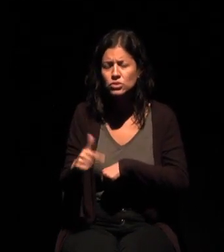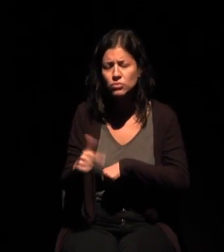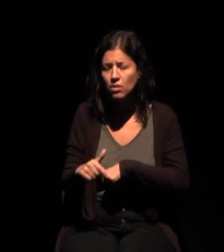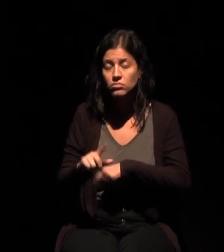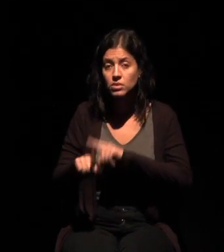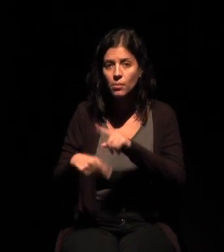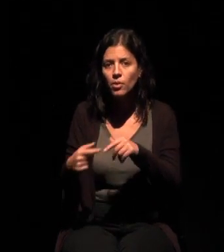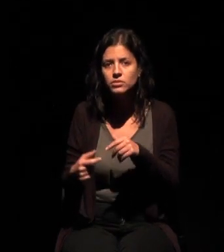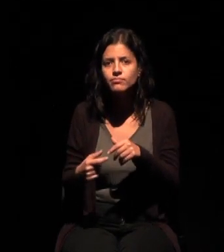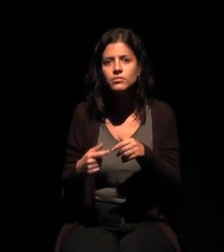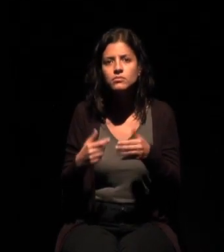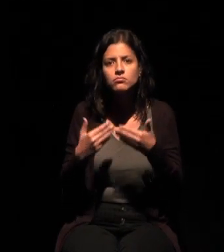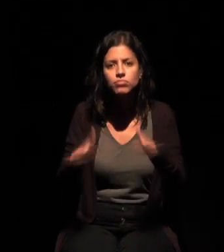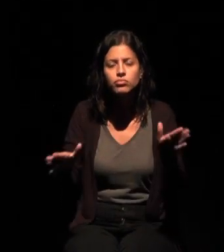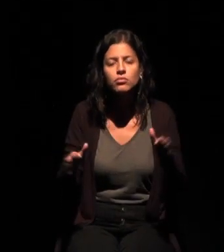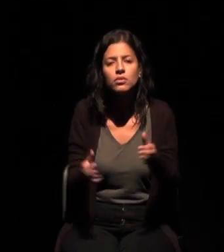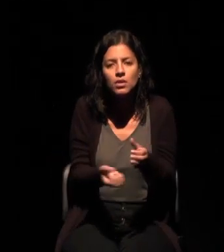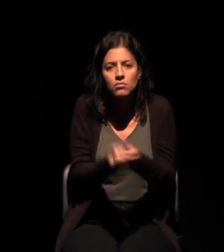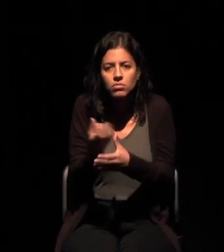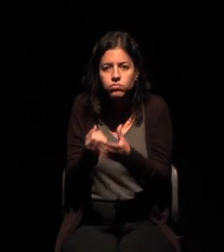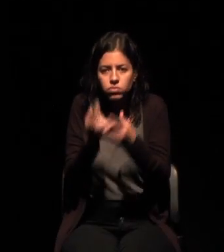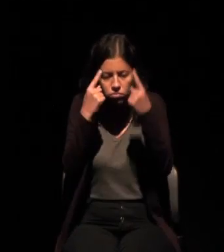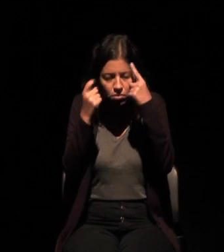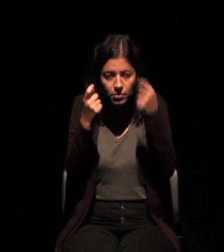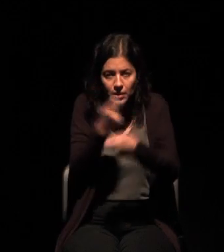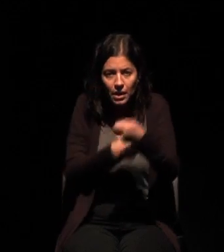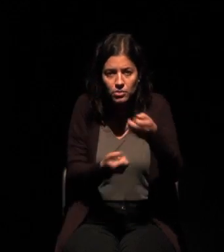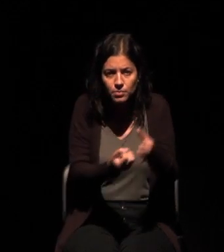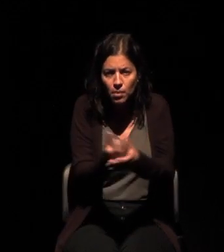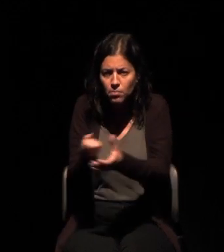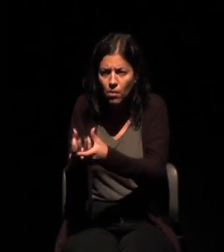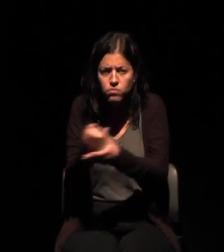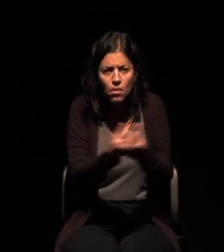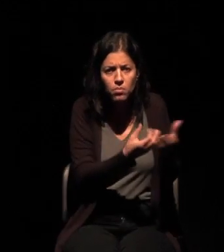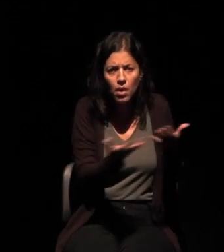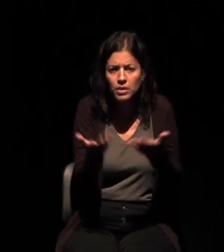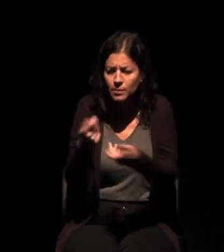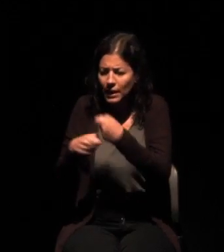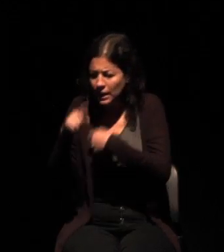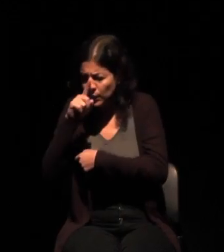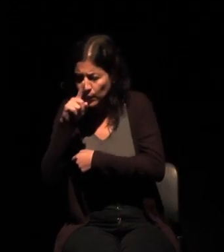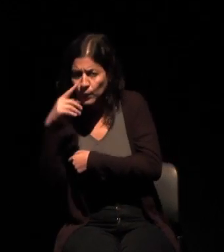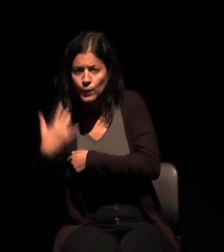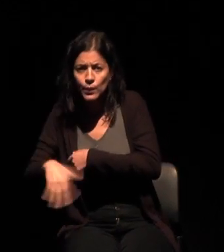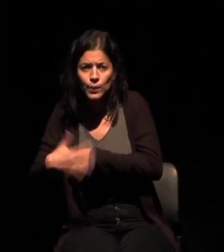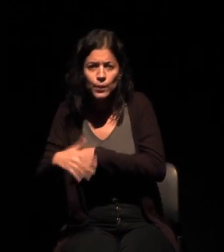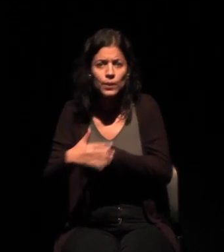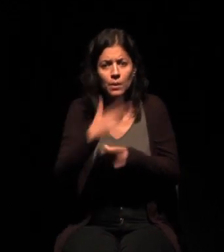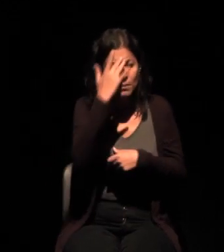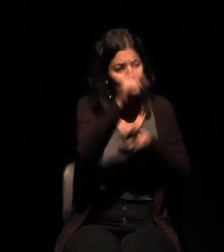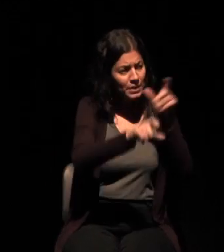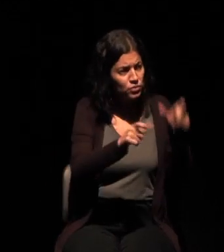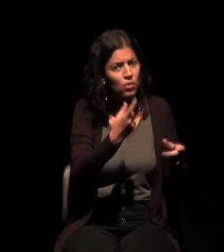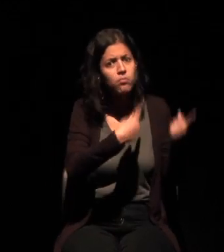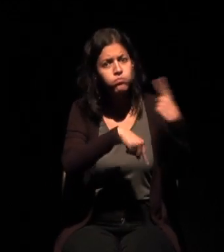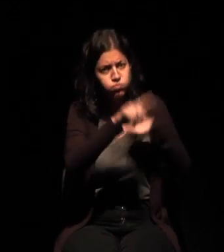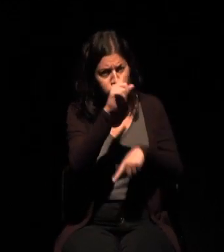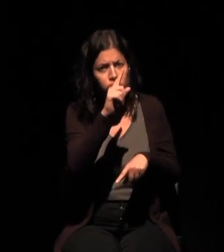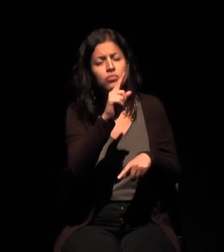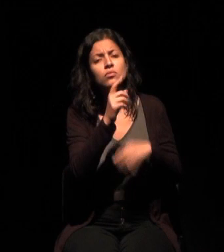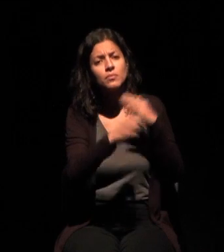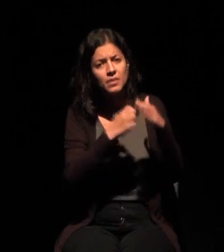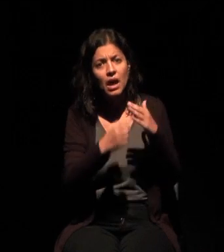e era capitais de risco por todo lado e era tudo espetacular e era tudo empreendedor de sucesso por todo lado e vamos a fabricar